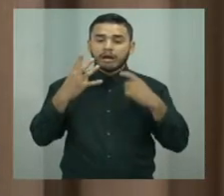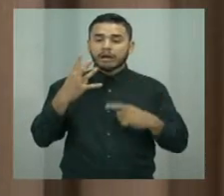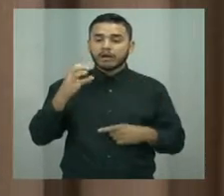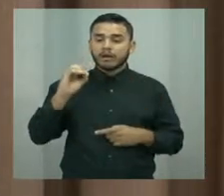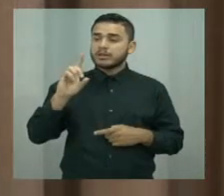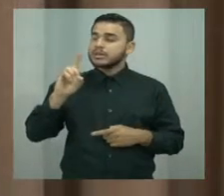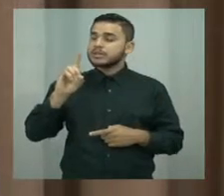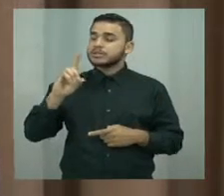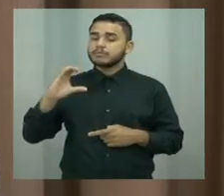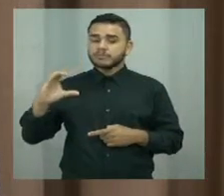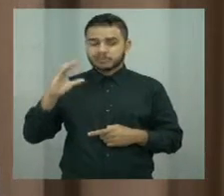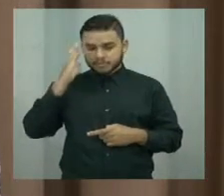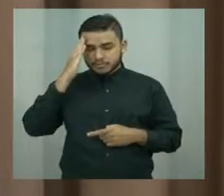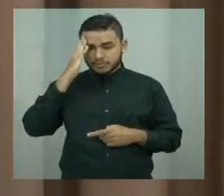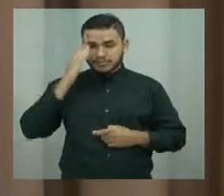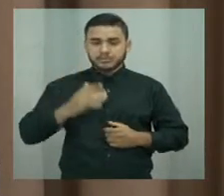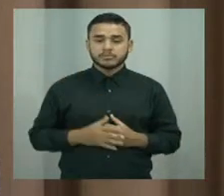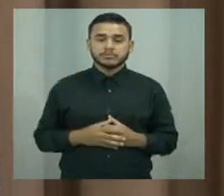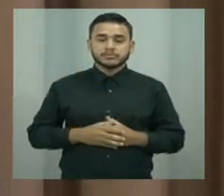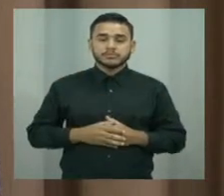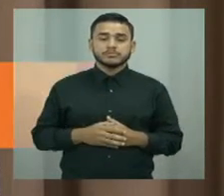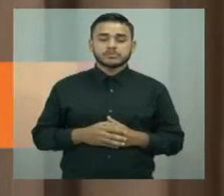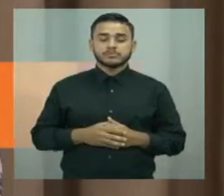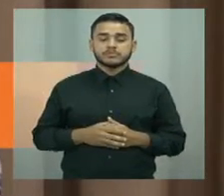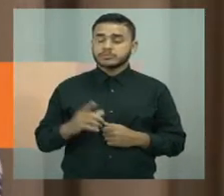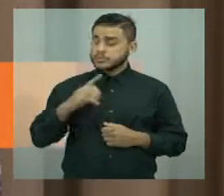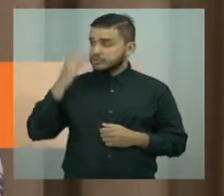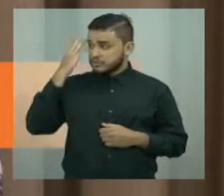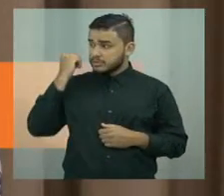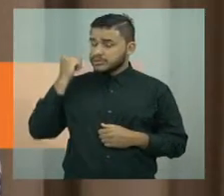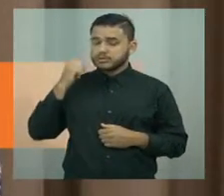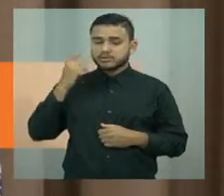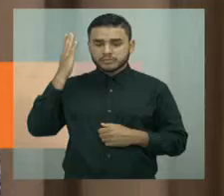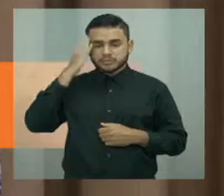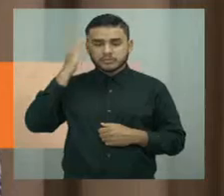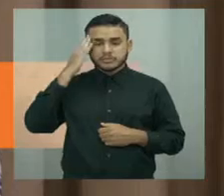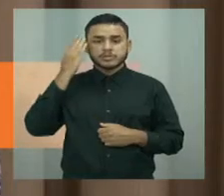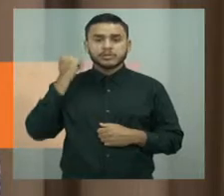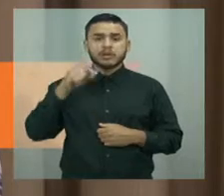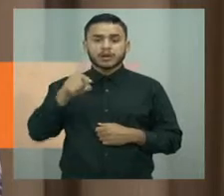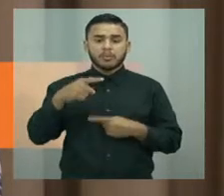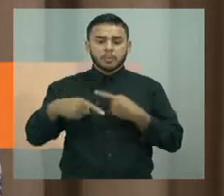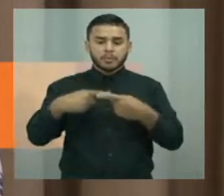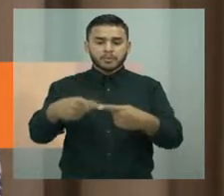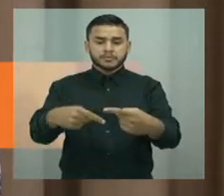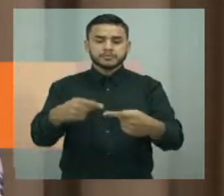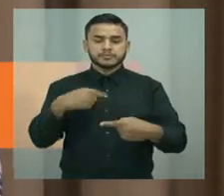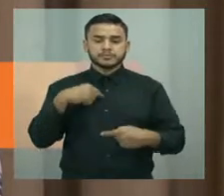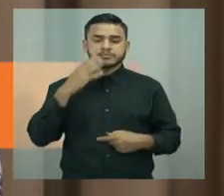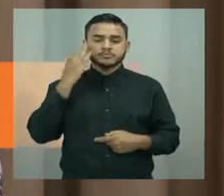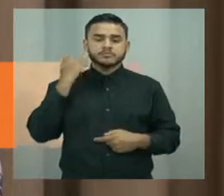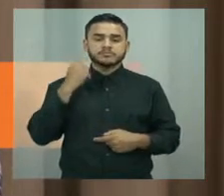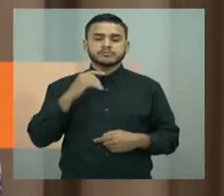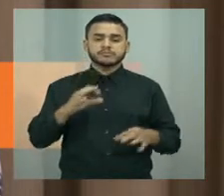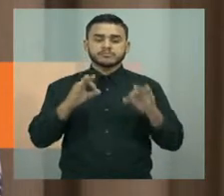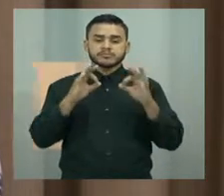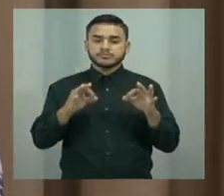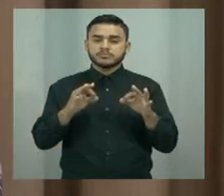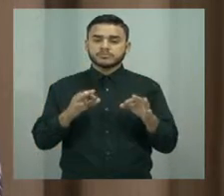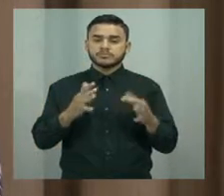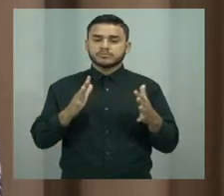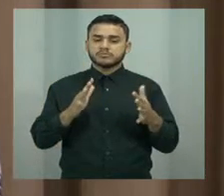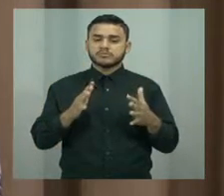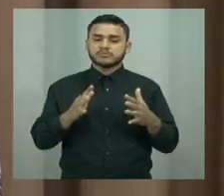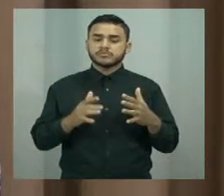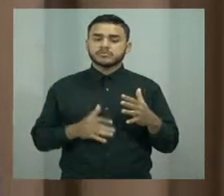choro maior. Então, eu acho que essa geração agora, né, que está com os adolescentes de agora, até os